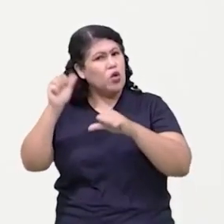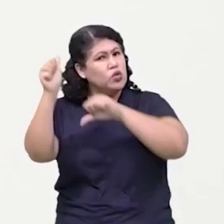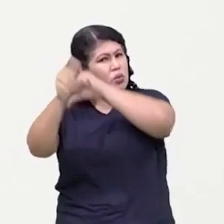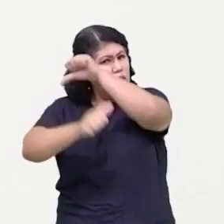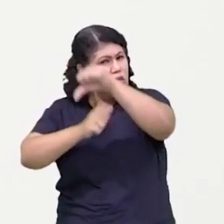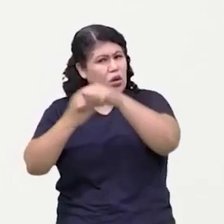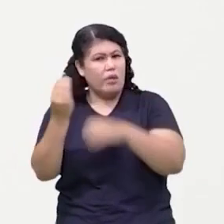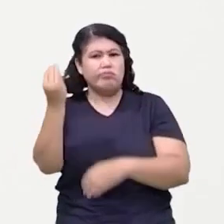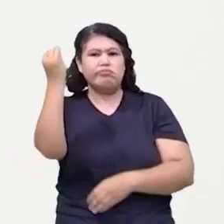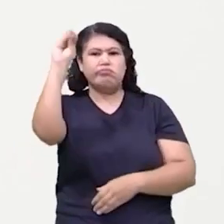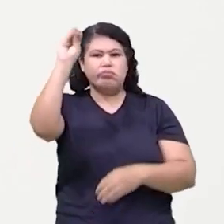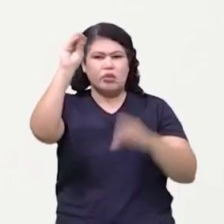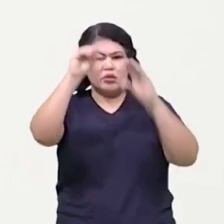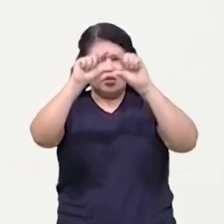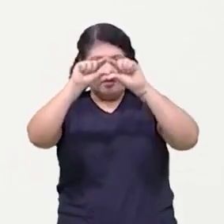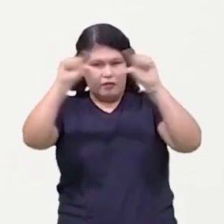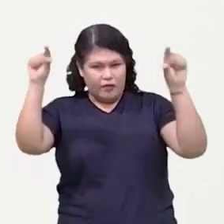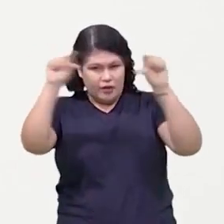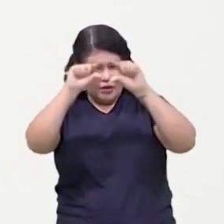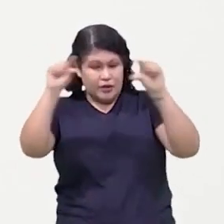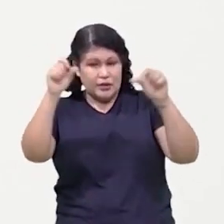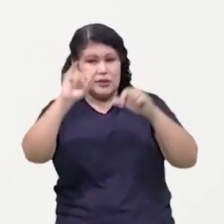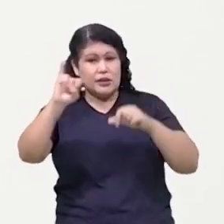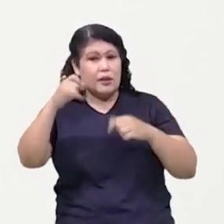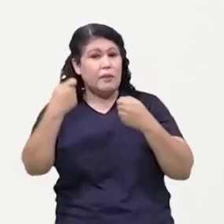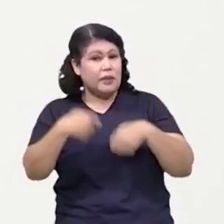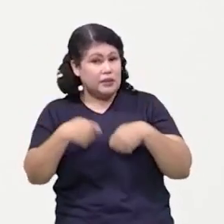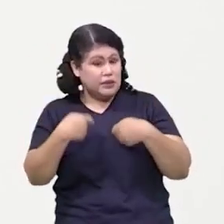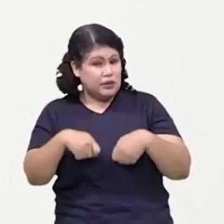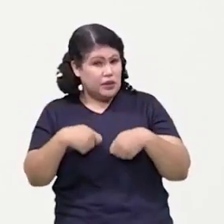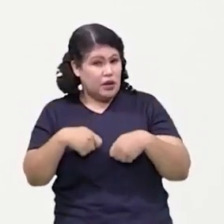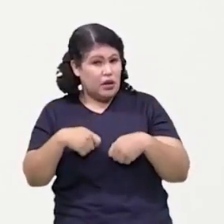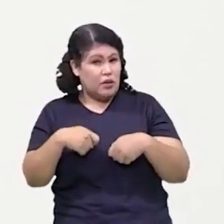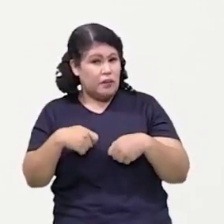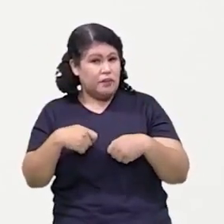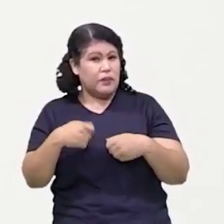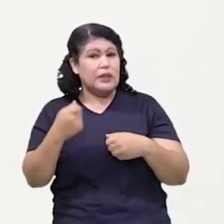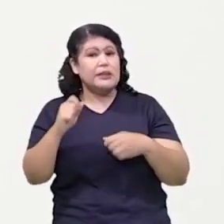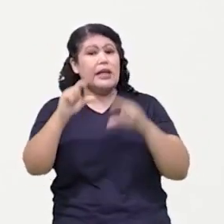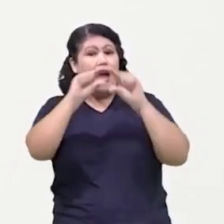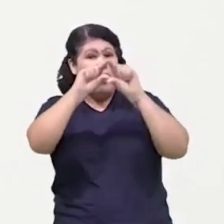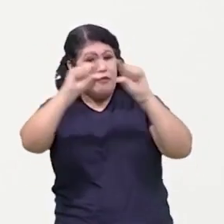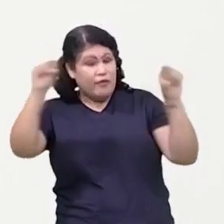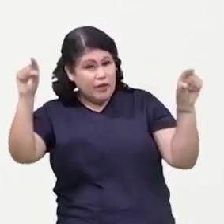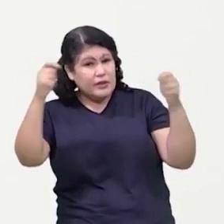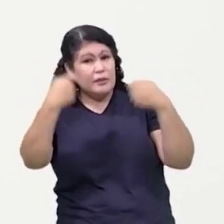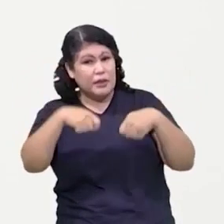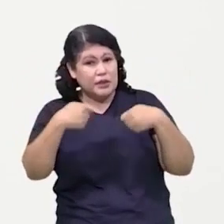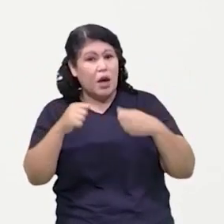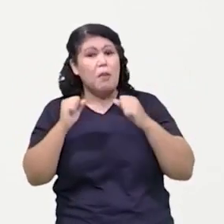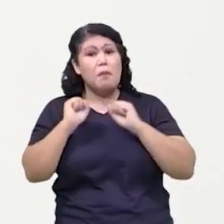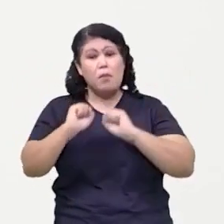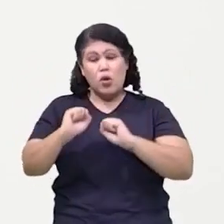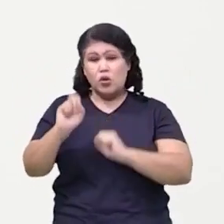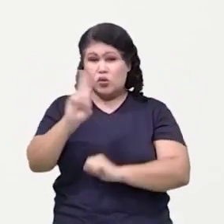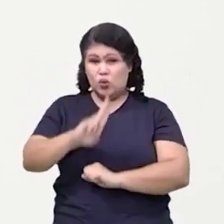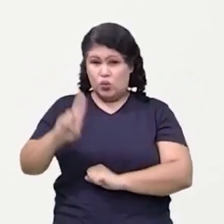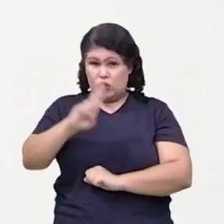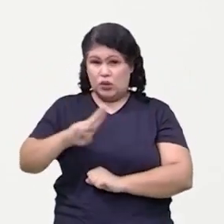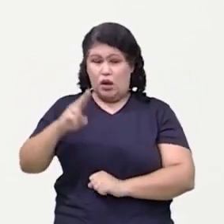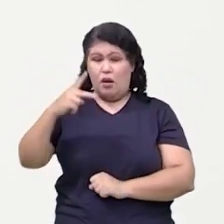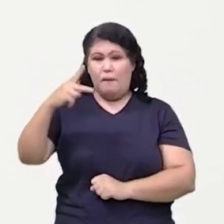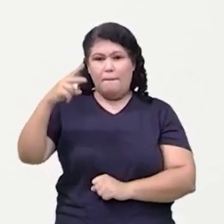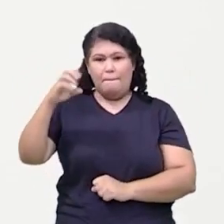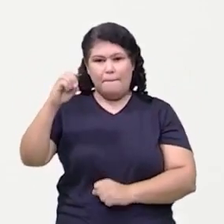e colocar uma outra conjunção caso necessário e caso a expressão me exija isso. O porém, que